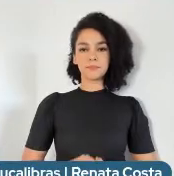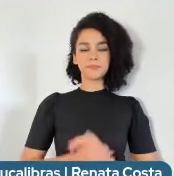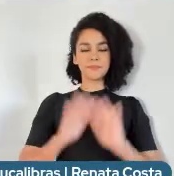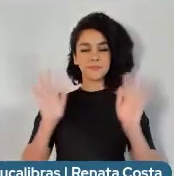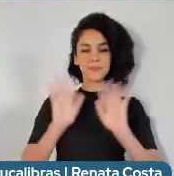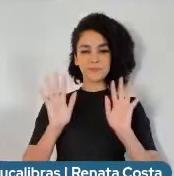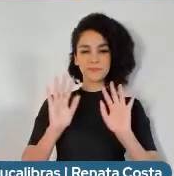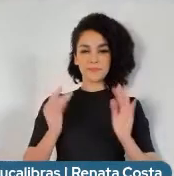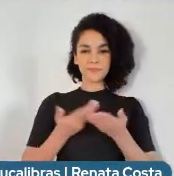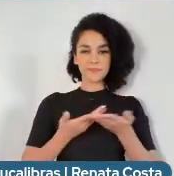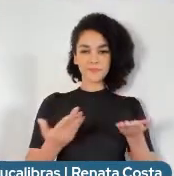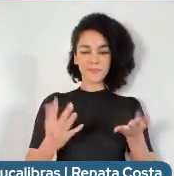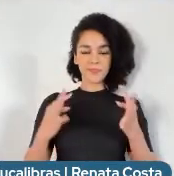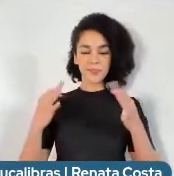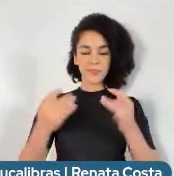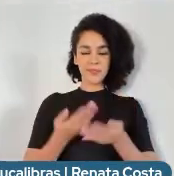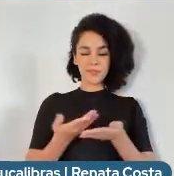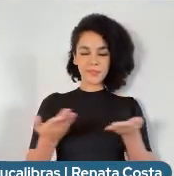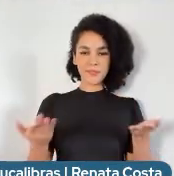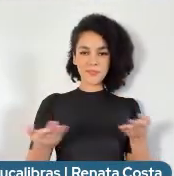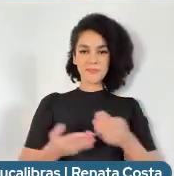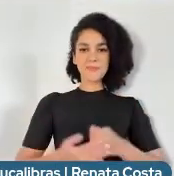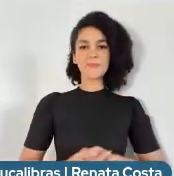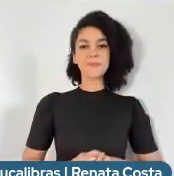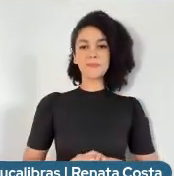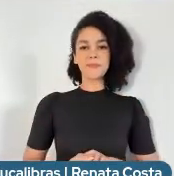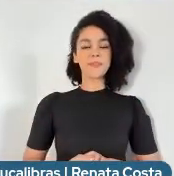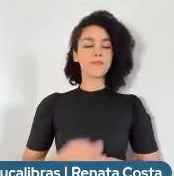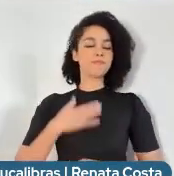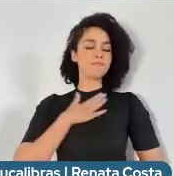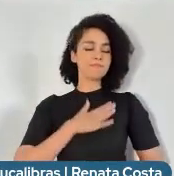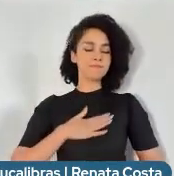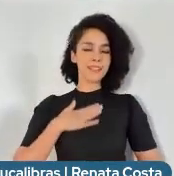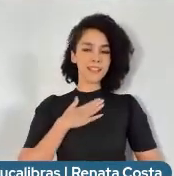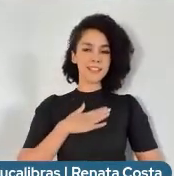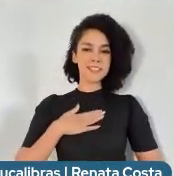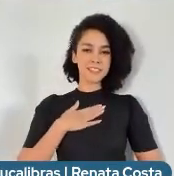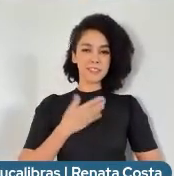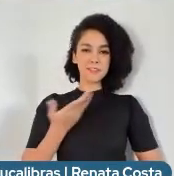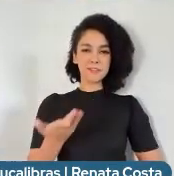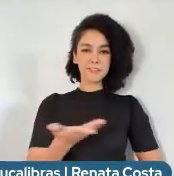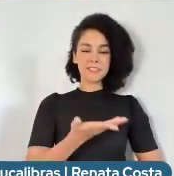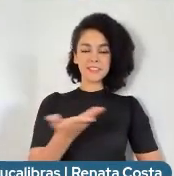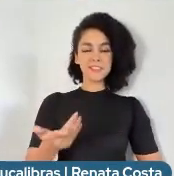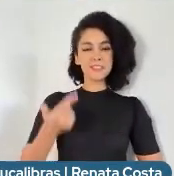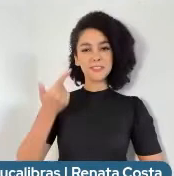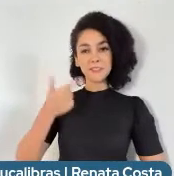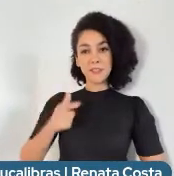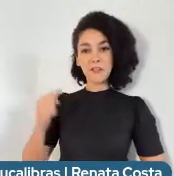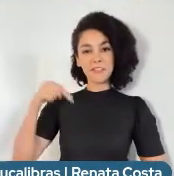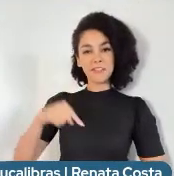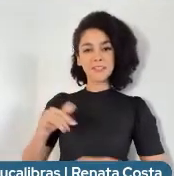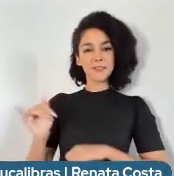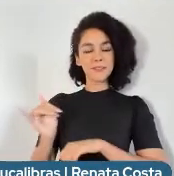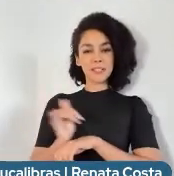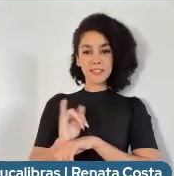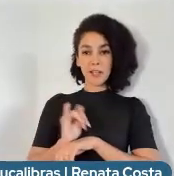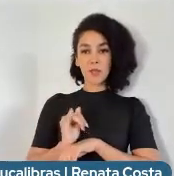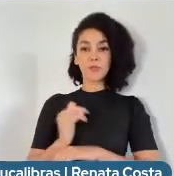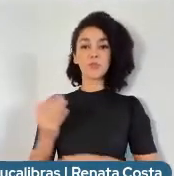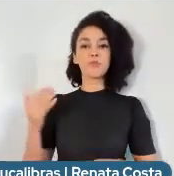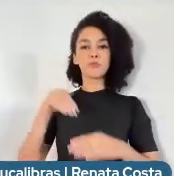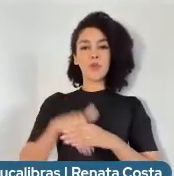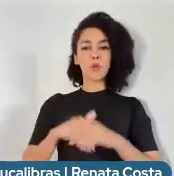Olá a todos e a todas. É um prazer recebê-los em nosso canal, no Voto